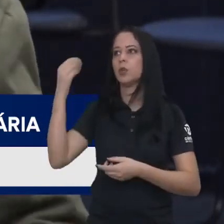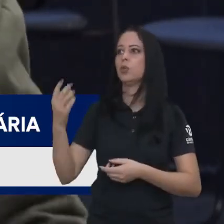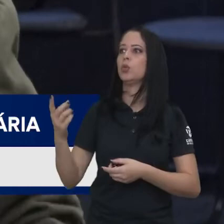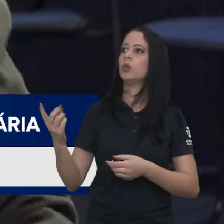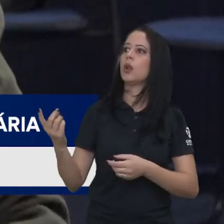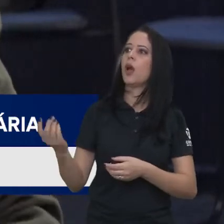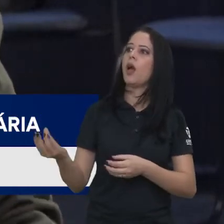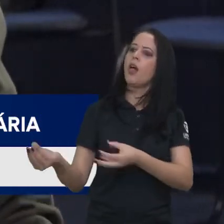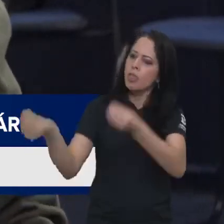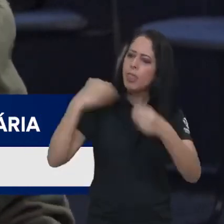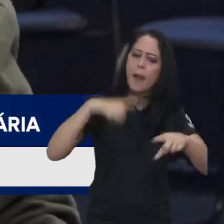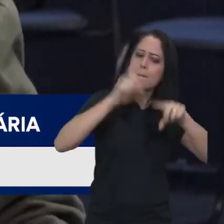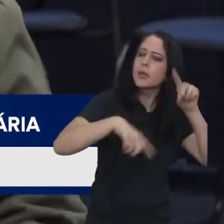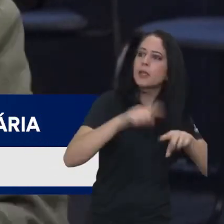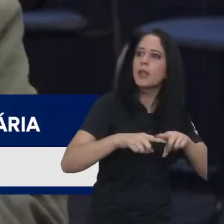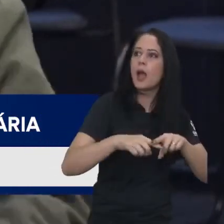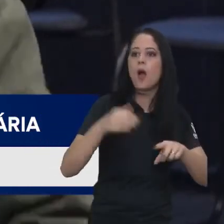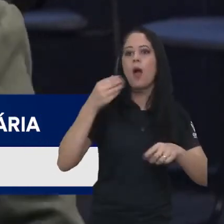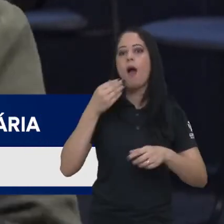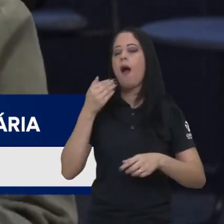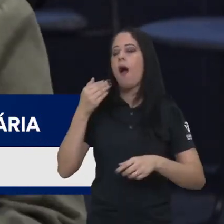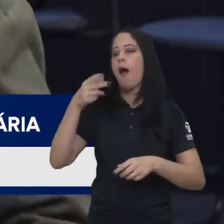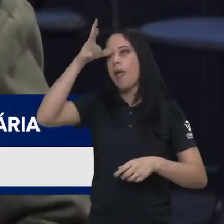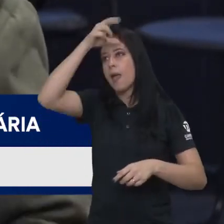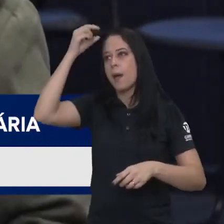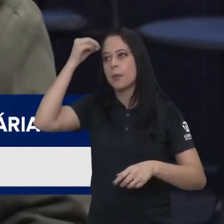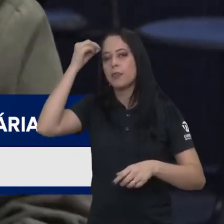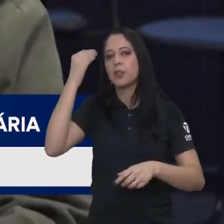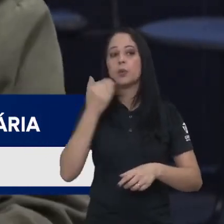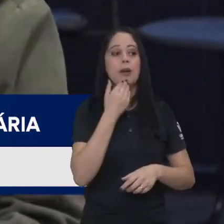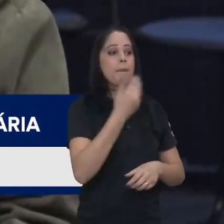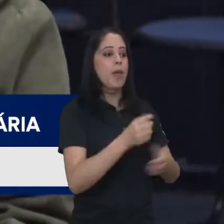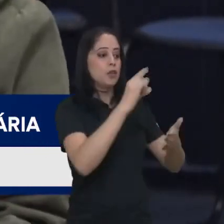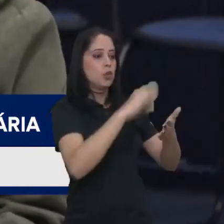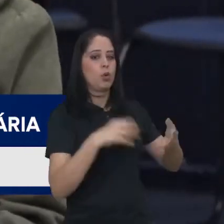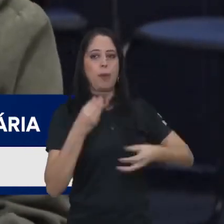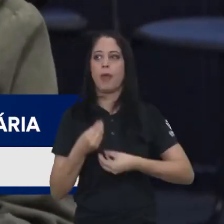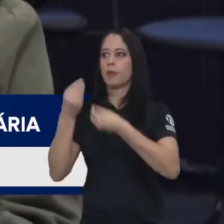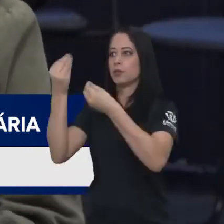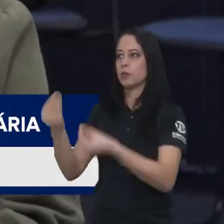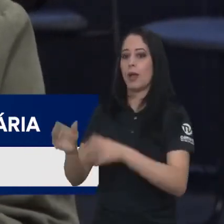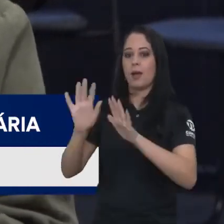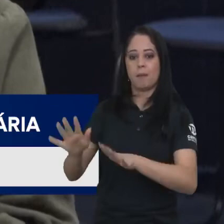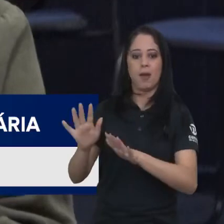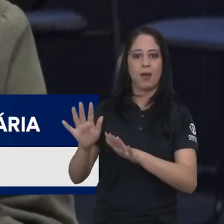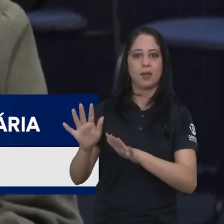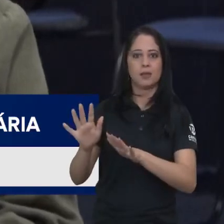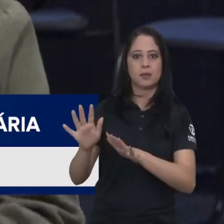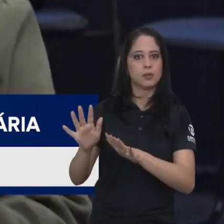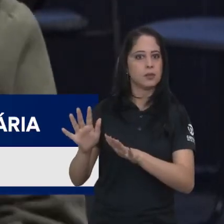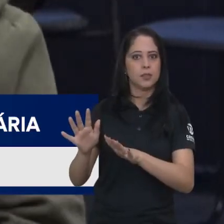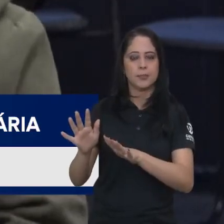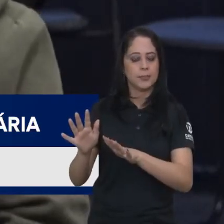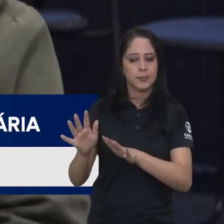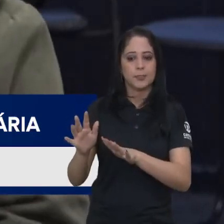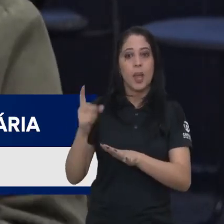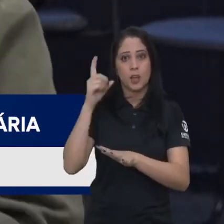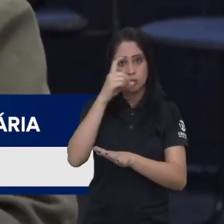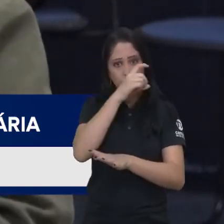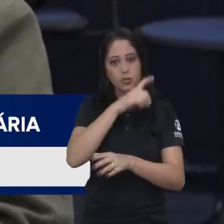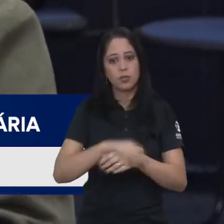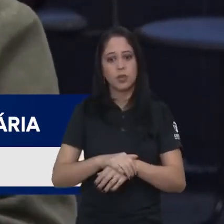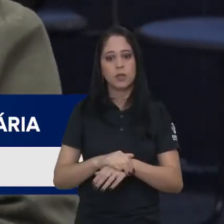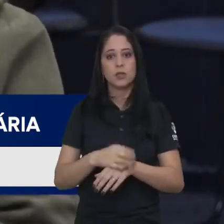material, a prefeitura pede toda a documentação, a gente entrega e não está tendo essa resposta de forma rápida.